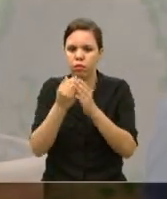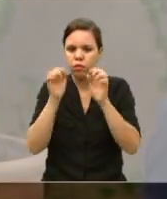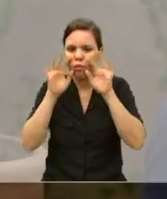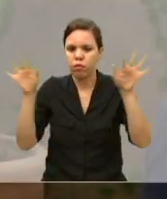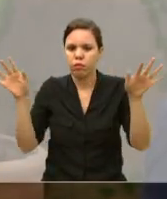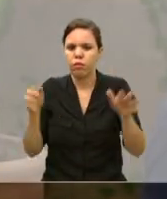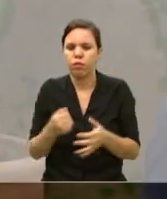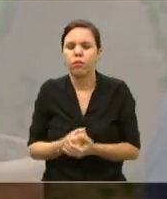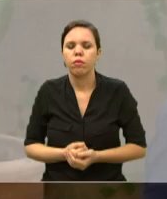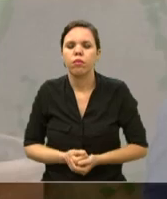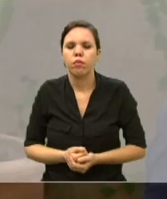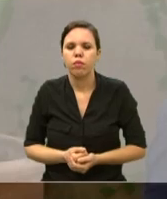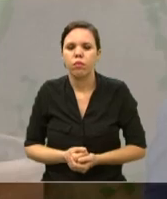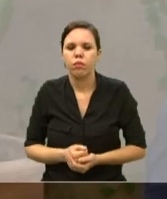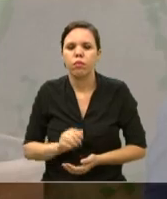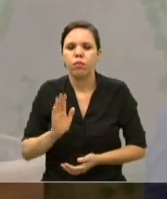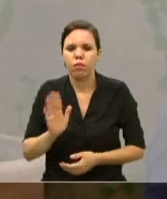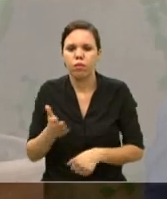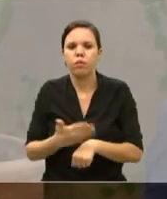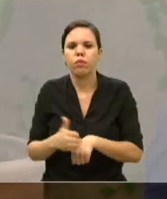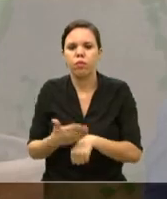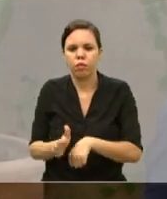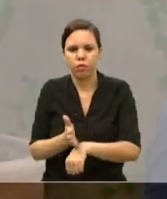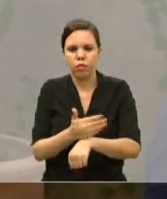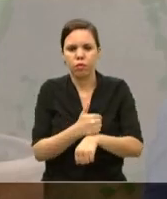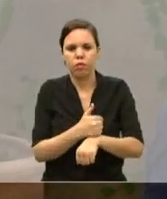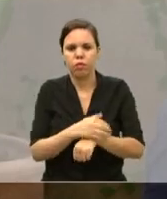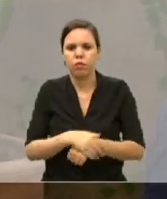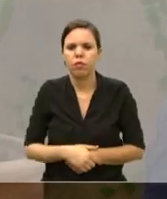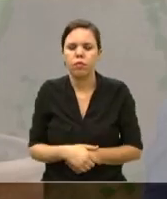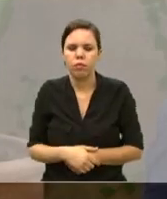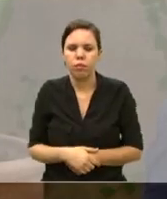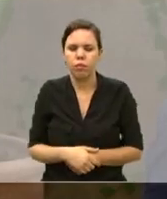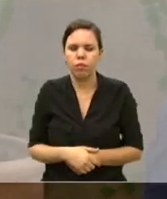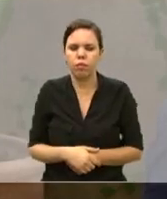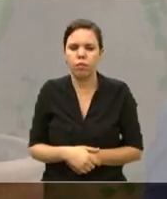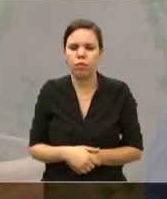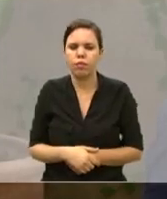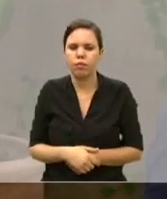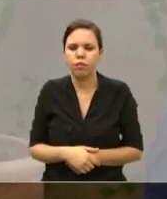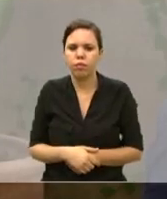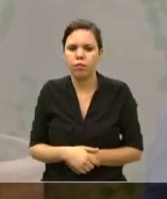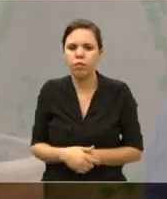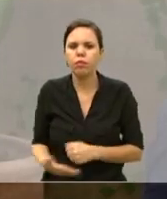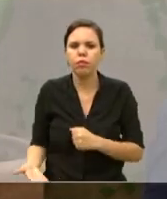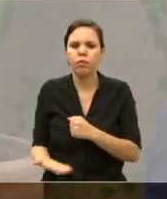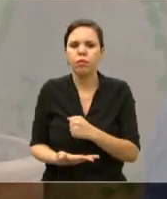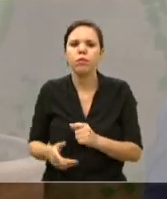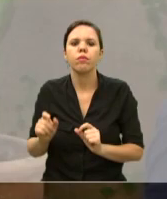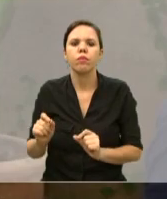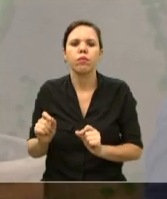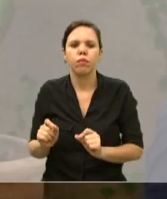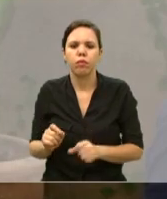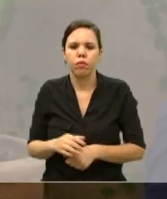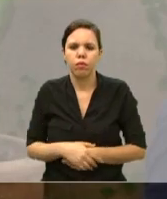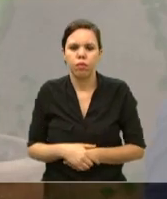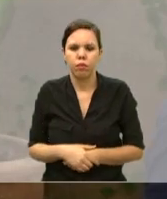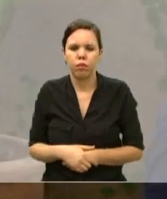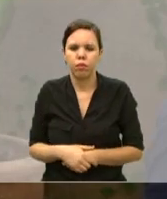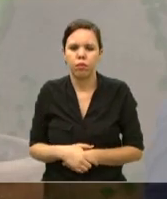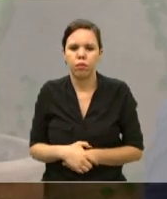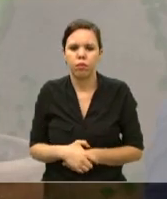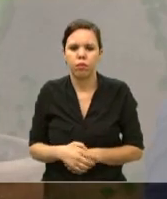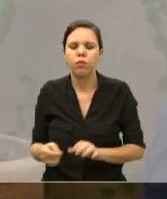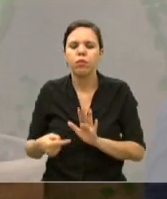outra árvore. idade, ela quer subir em árvore como os pequenos. Hoje... Muitos dos ensino fundamental querem ir lá no jardim, girar um